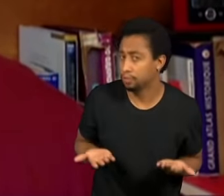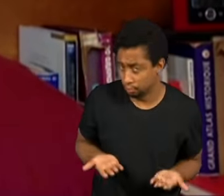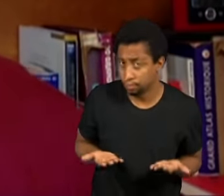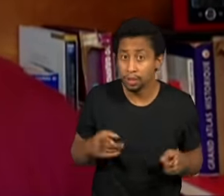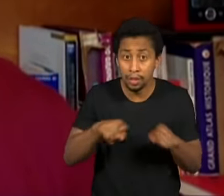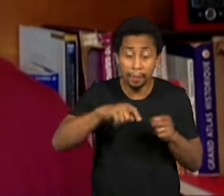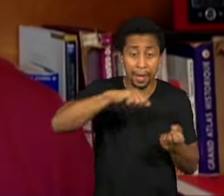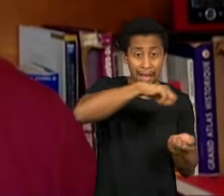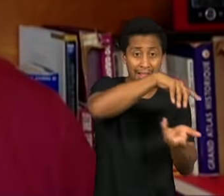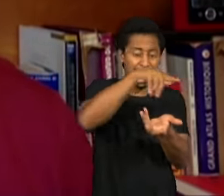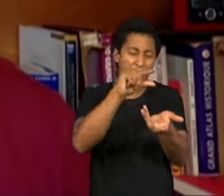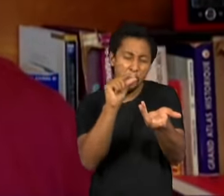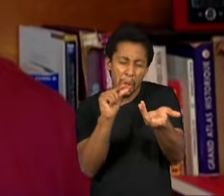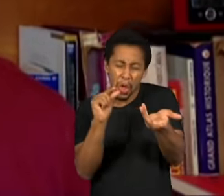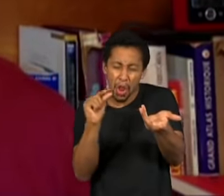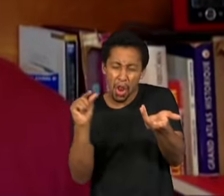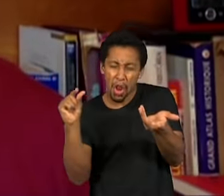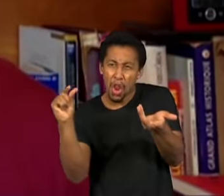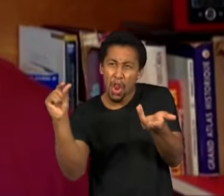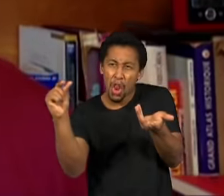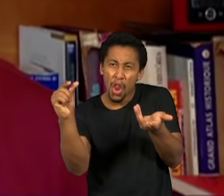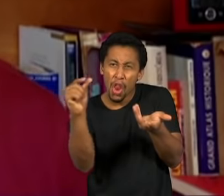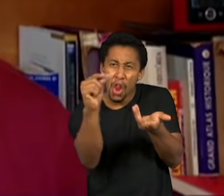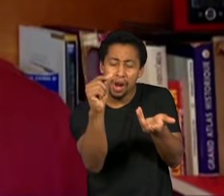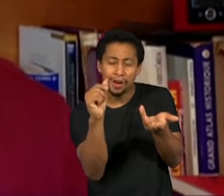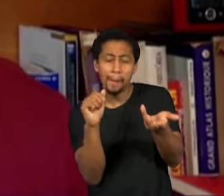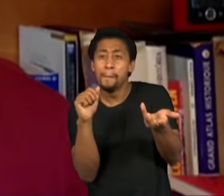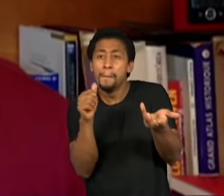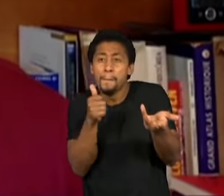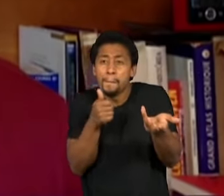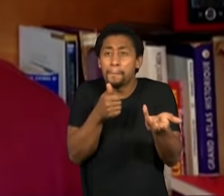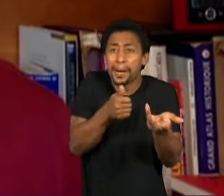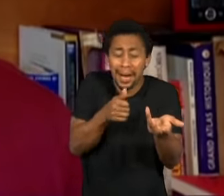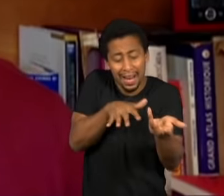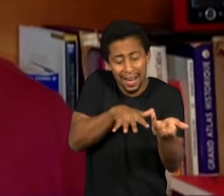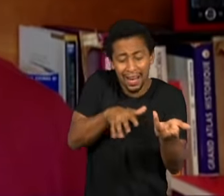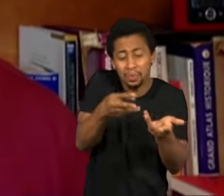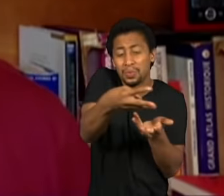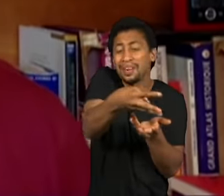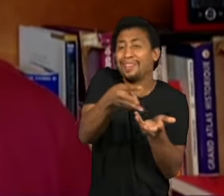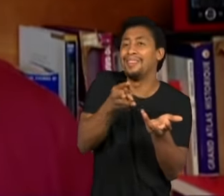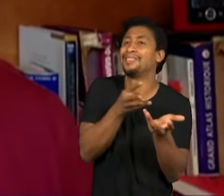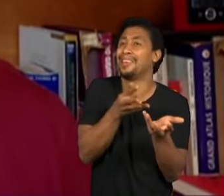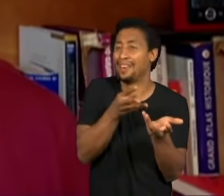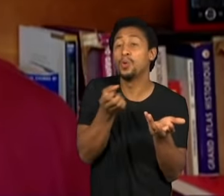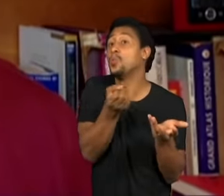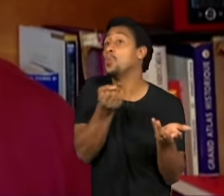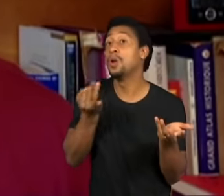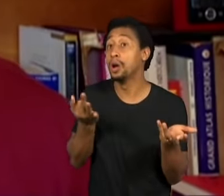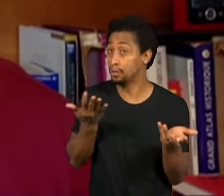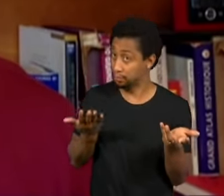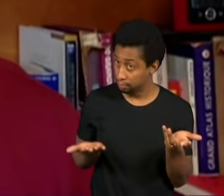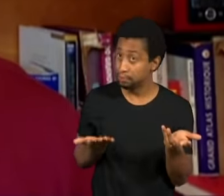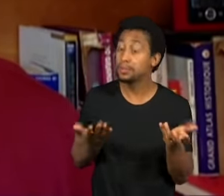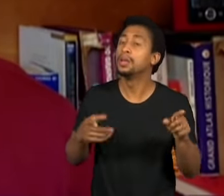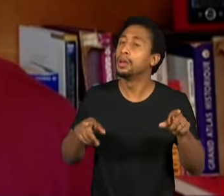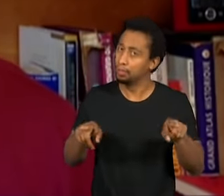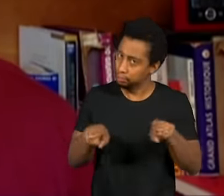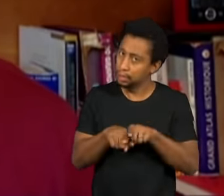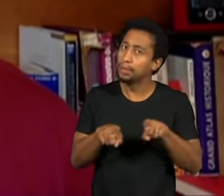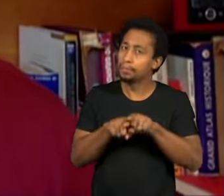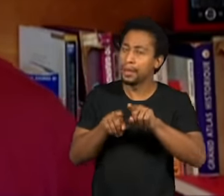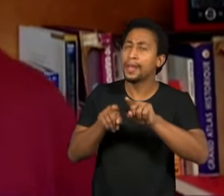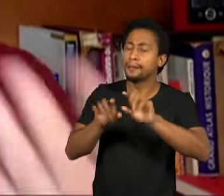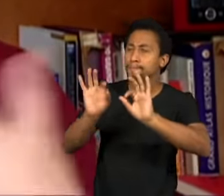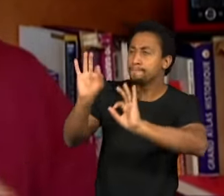programas de computador que calculem suas órbitas. Existe uma quantidade grande de desenvolvimento científico e tecnológico envolvido na exploração